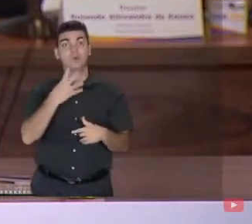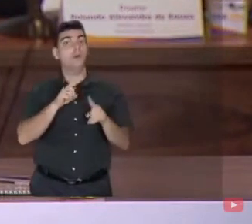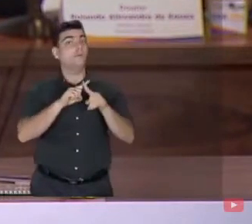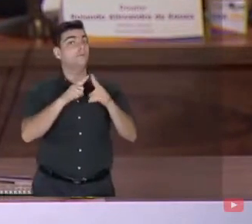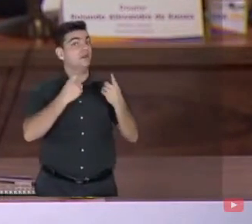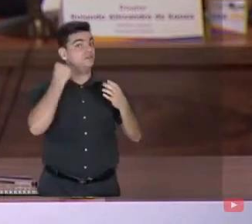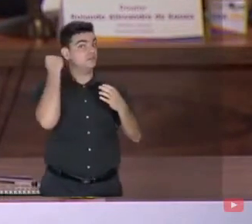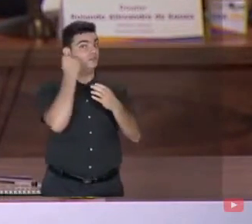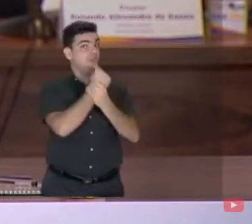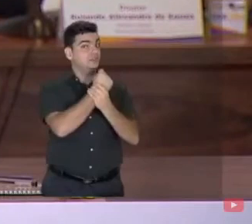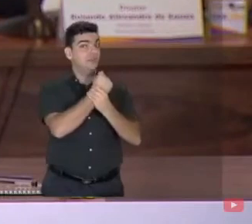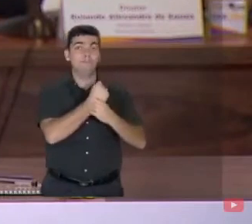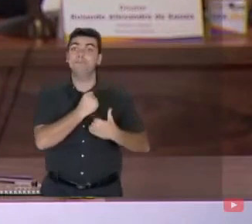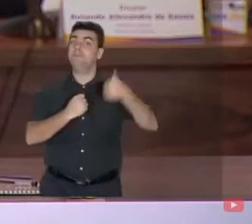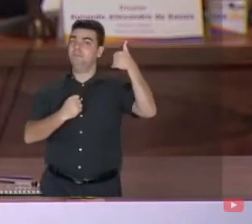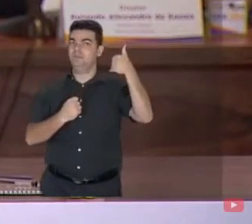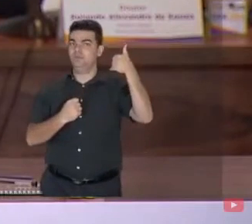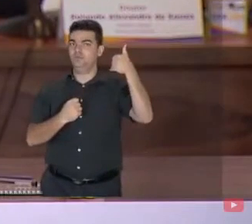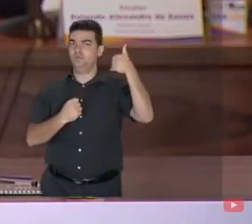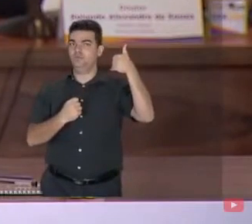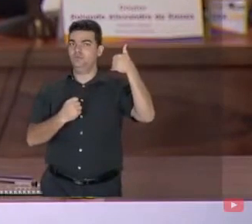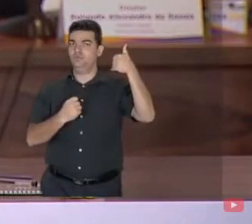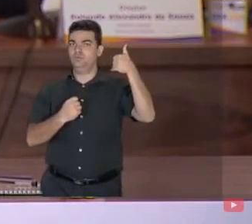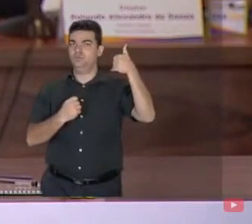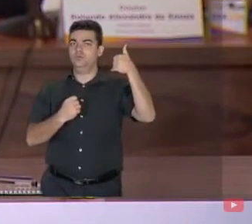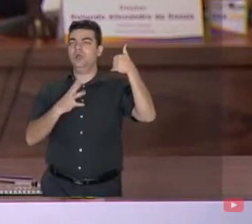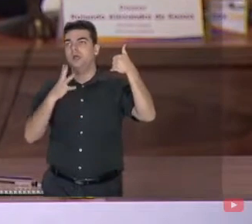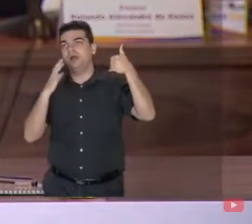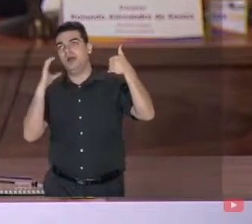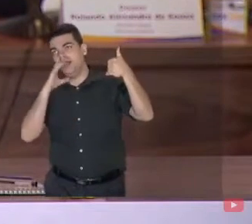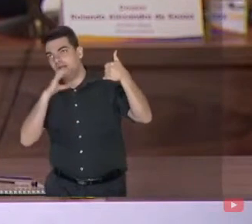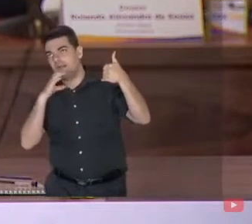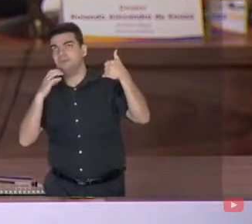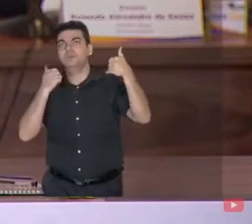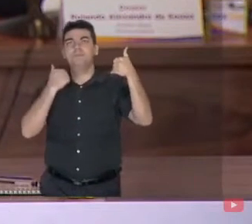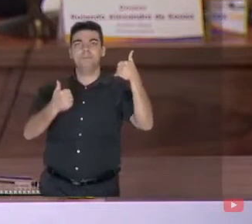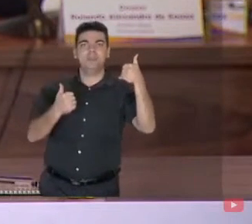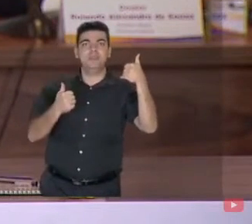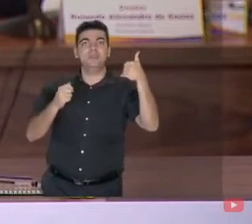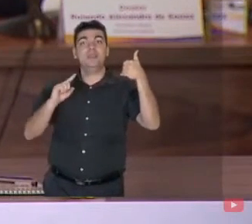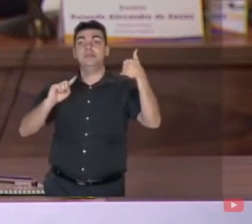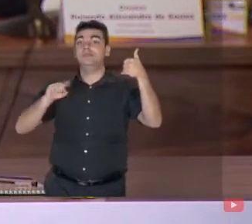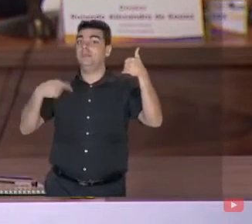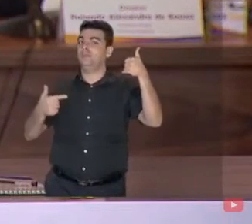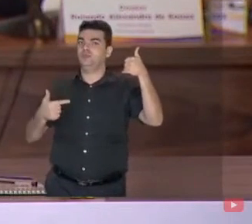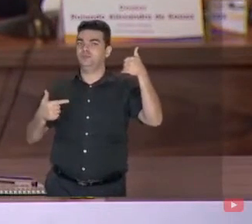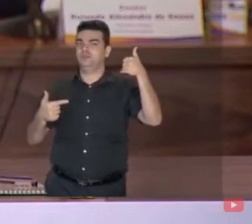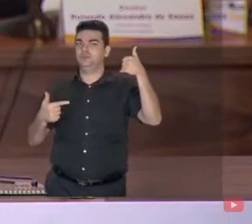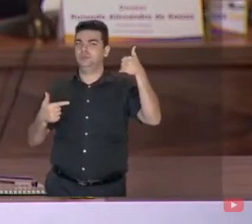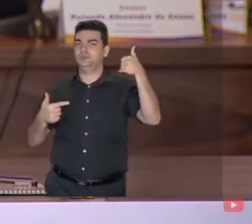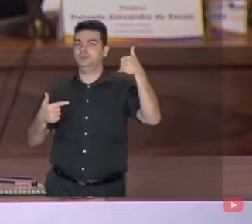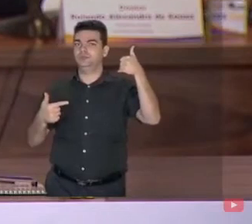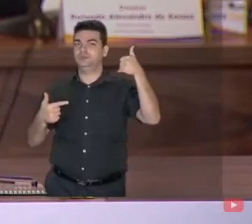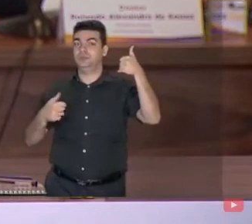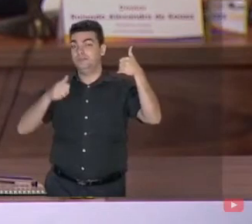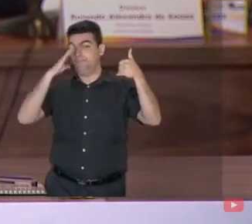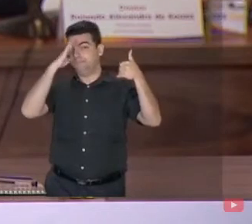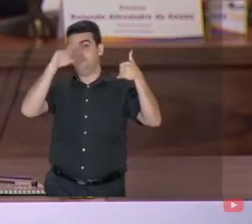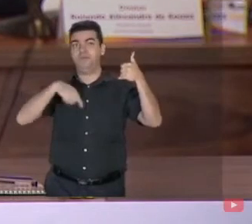da divulgação dos resultados, o Tribunal Superior Eleitoral optou pela segurança.